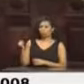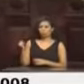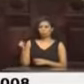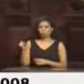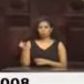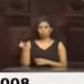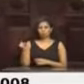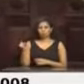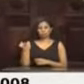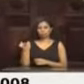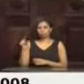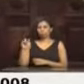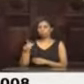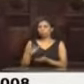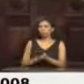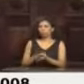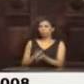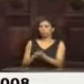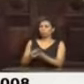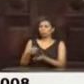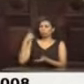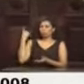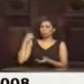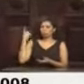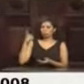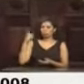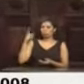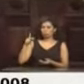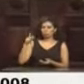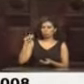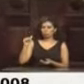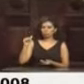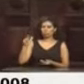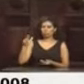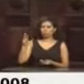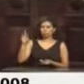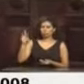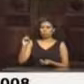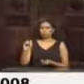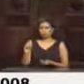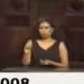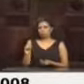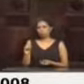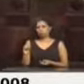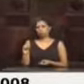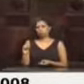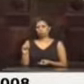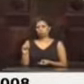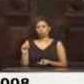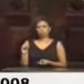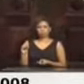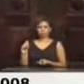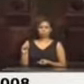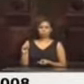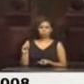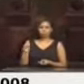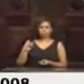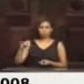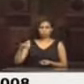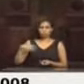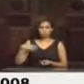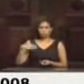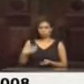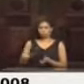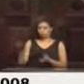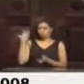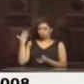vem há muitos anos tentando aprovar aqui nessa casa. Se eu estivesse anteriormente